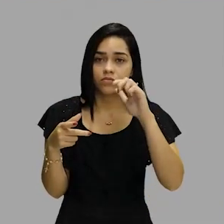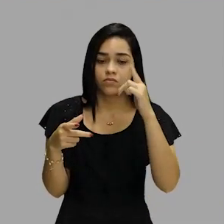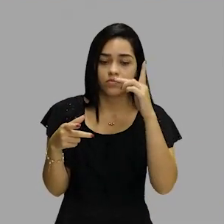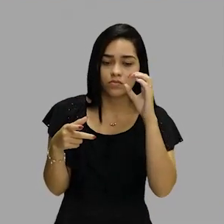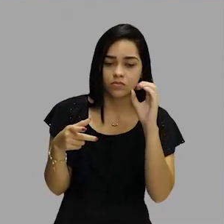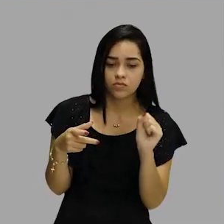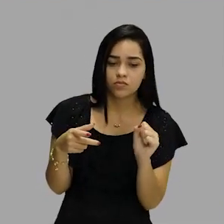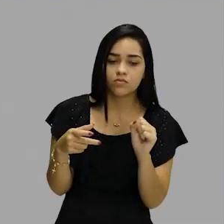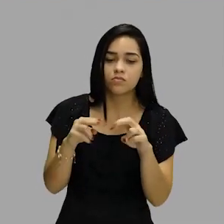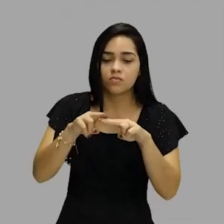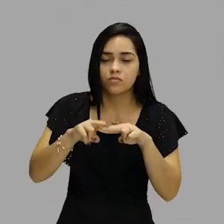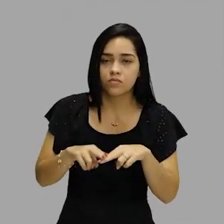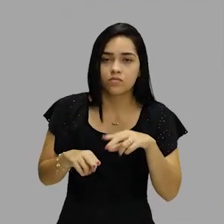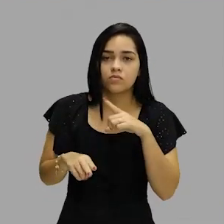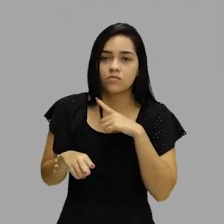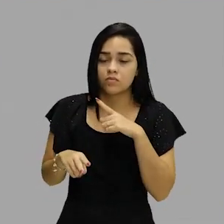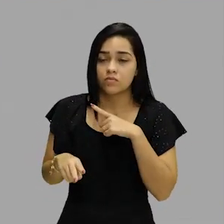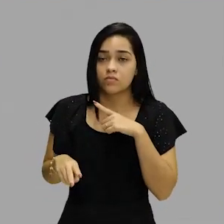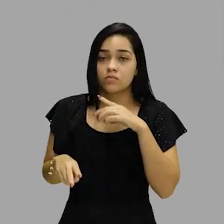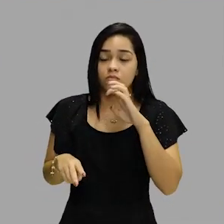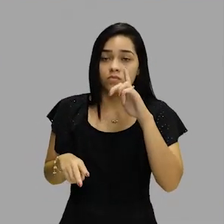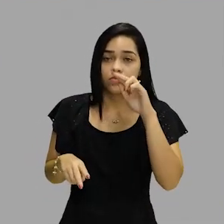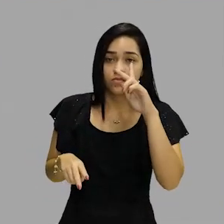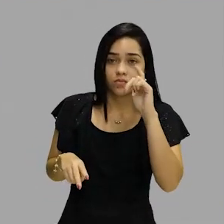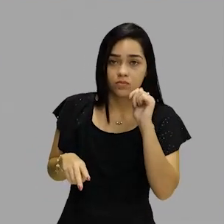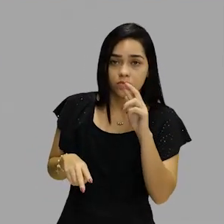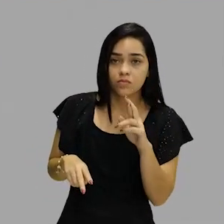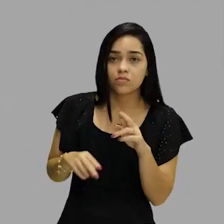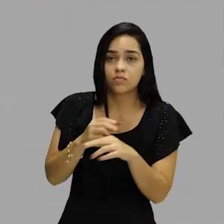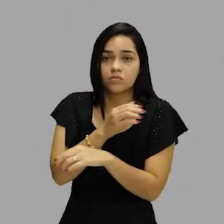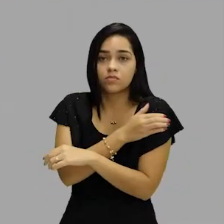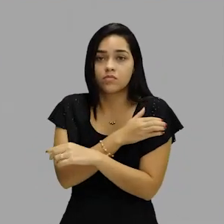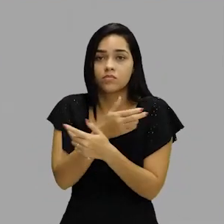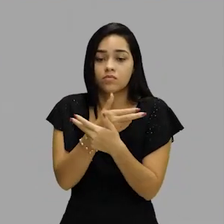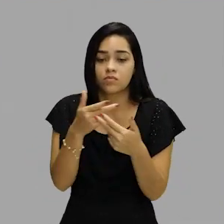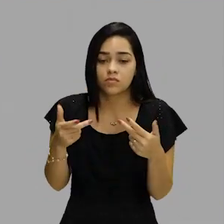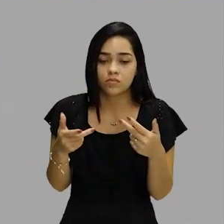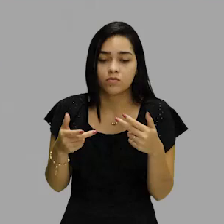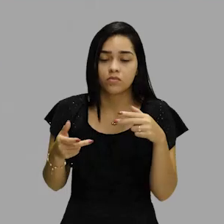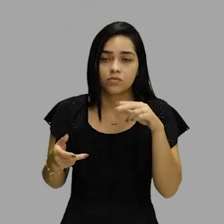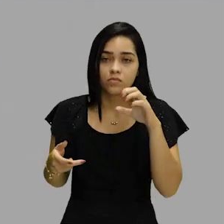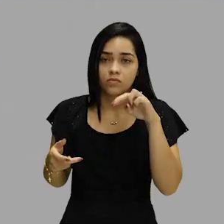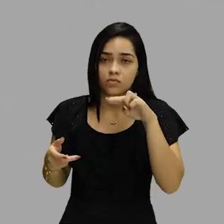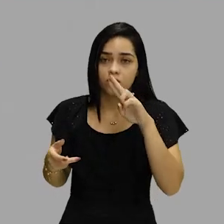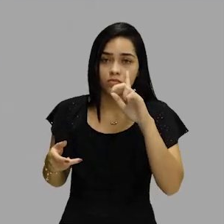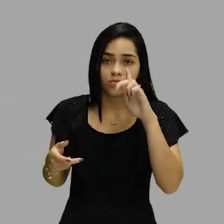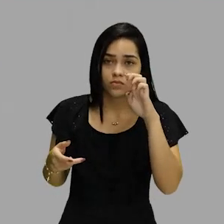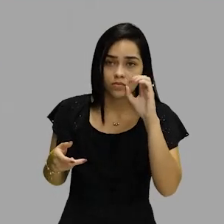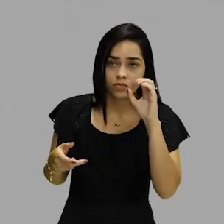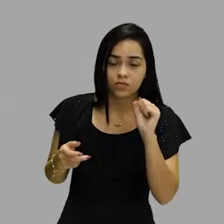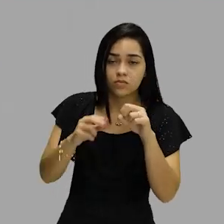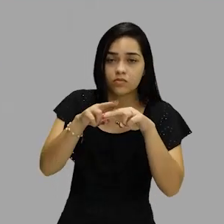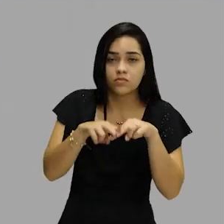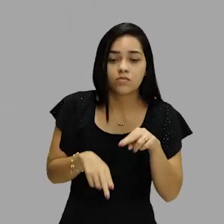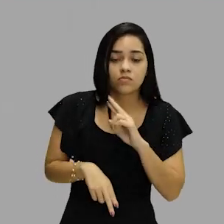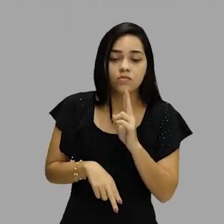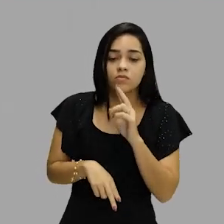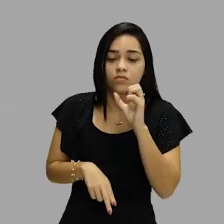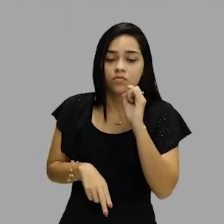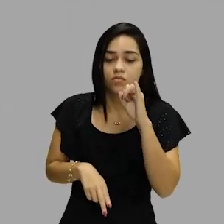Então, a célula muscular, ela é uma célula que tem muitos núcleos. Por isso que nós temos esse nome